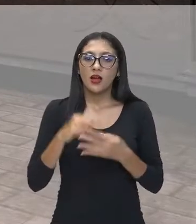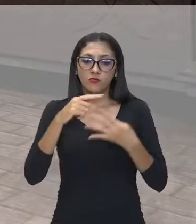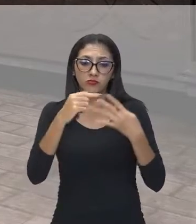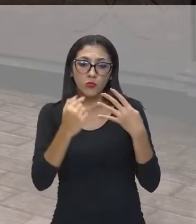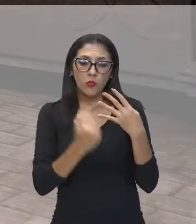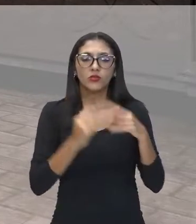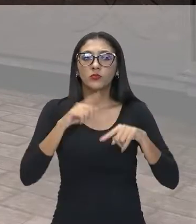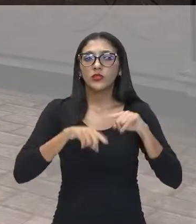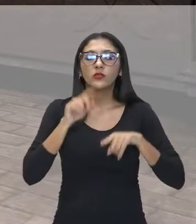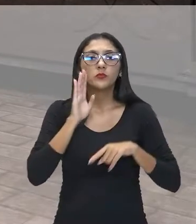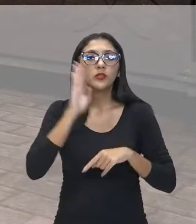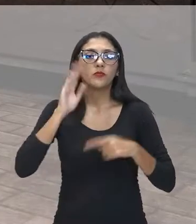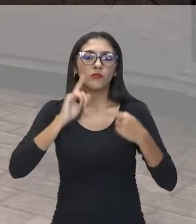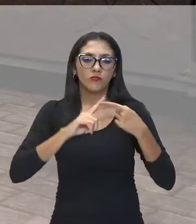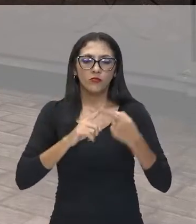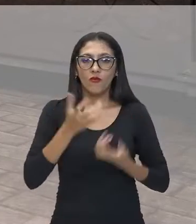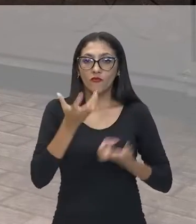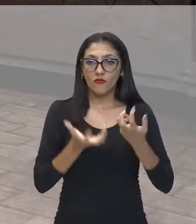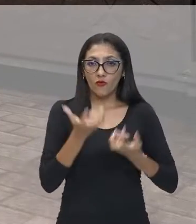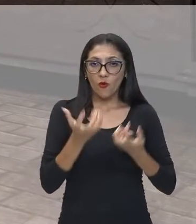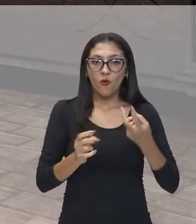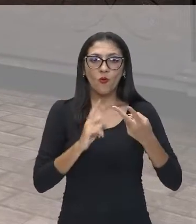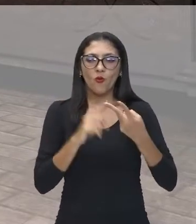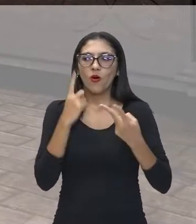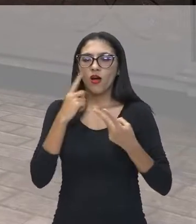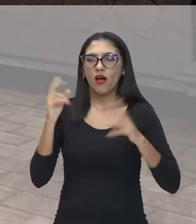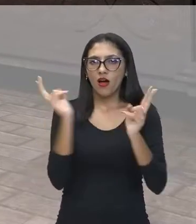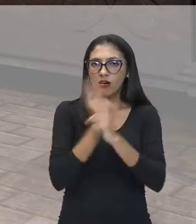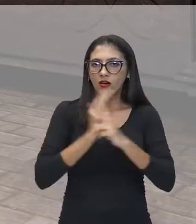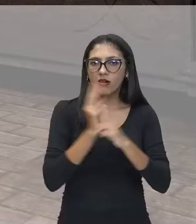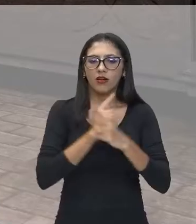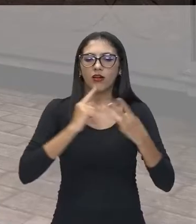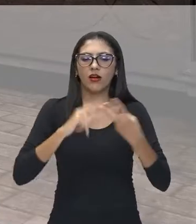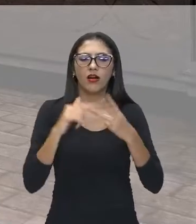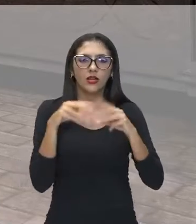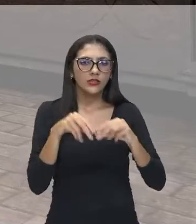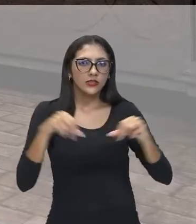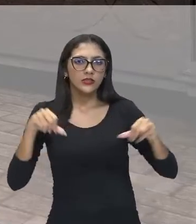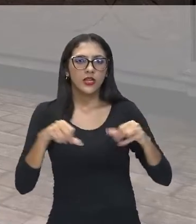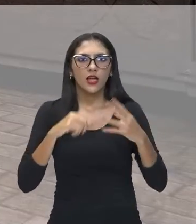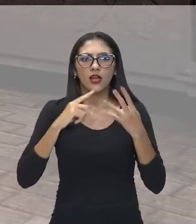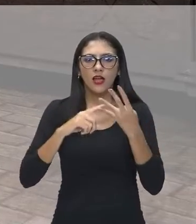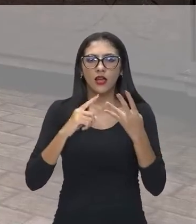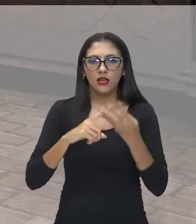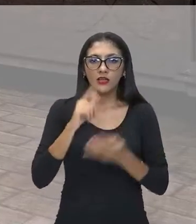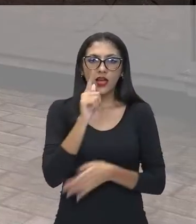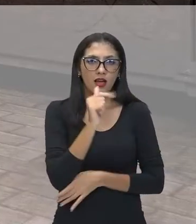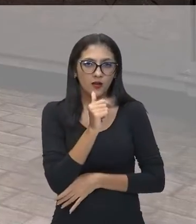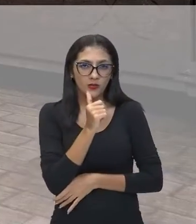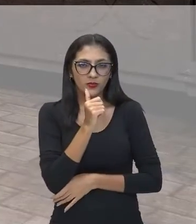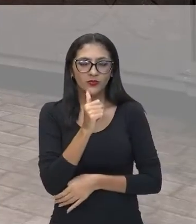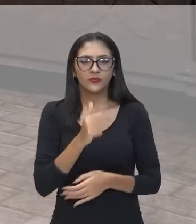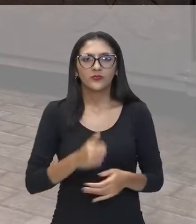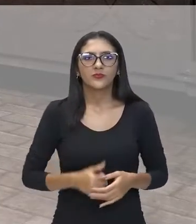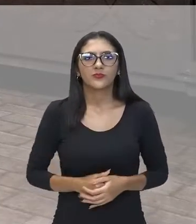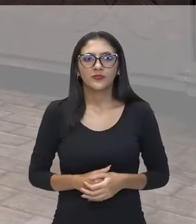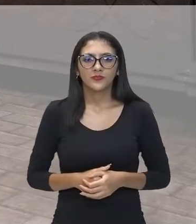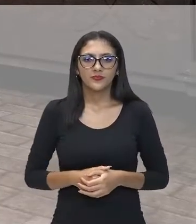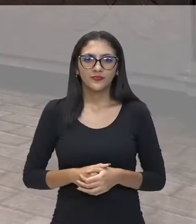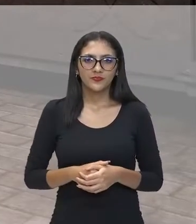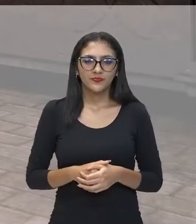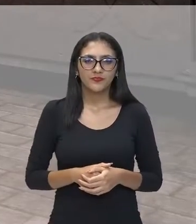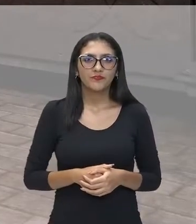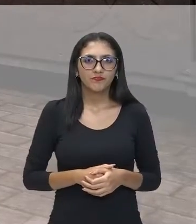básicos: fogo, o ar, a terra e a água.